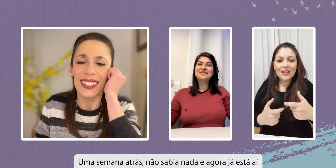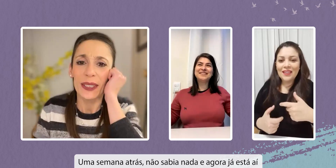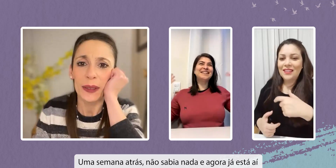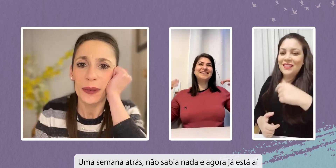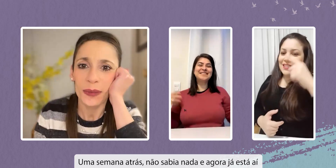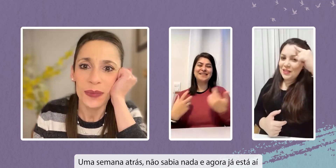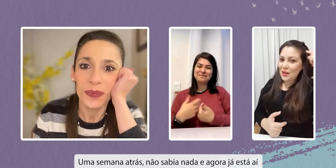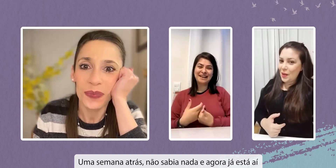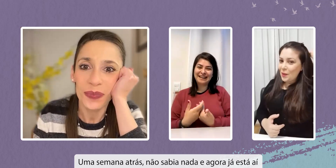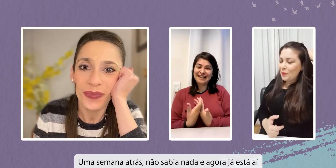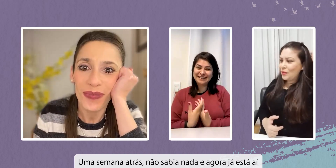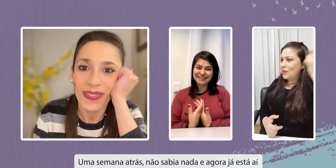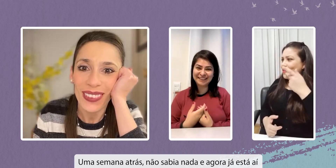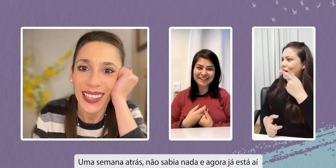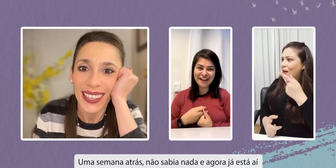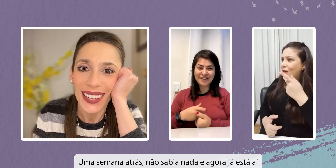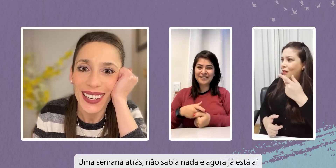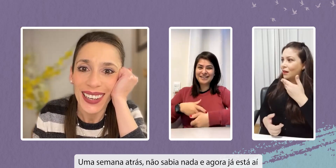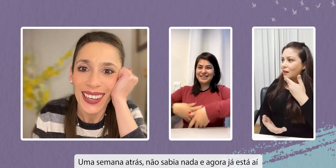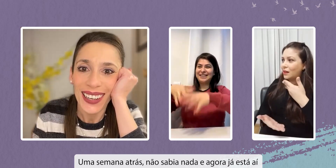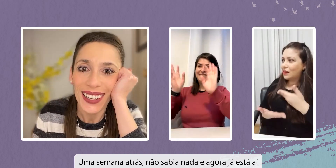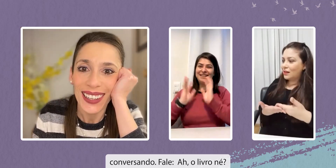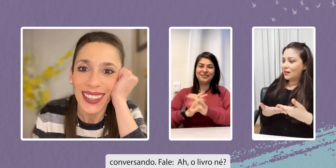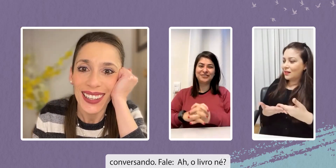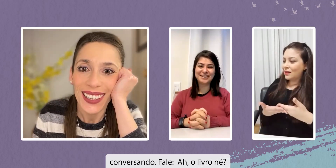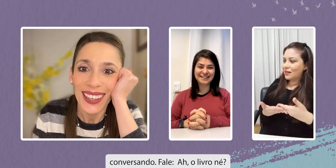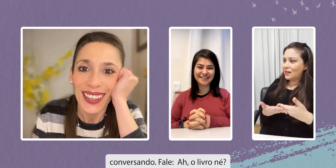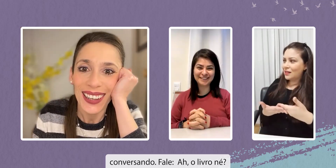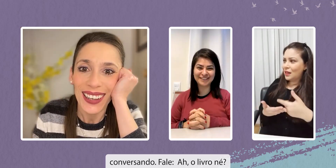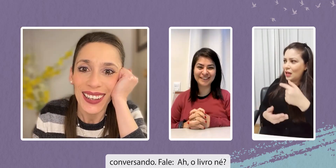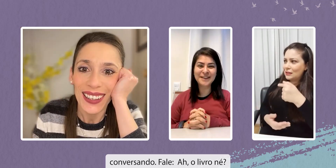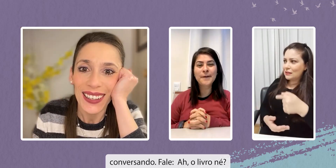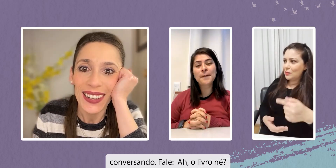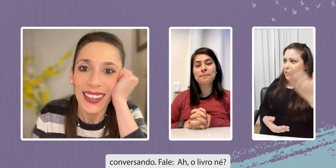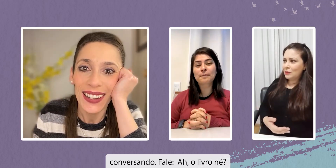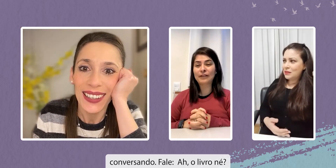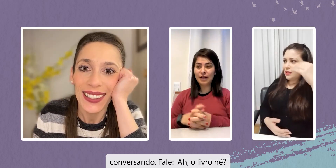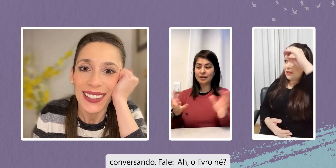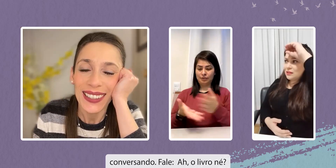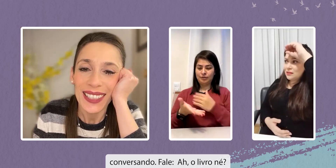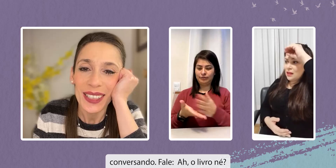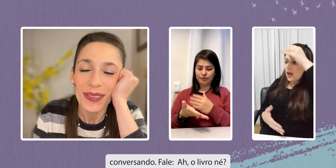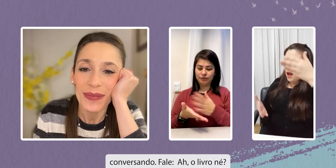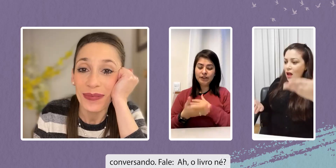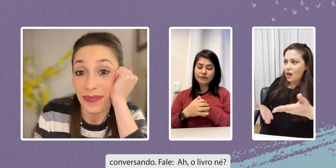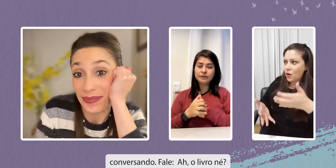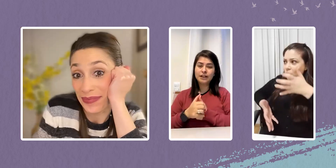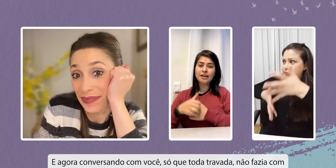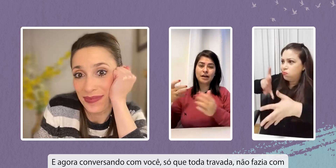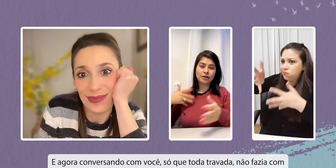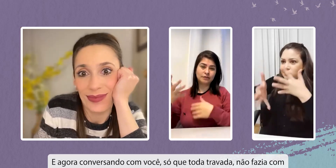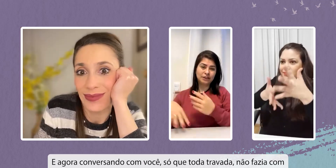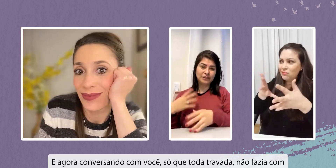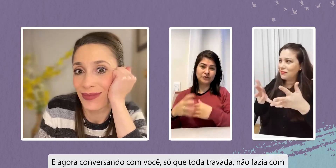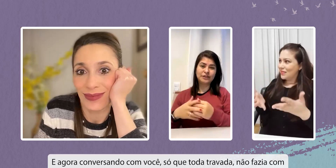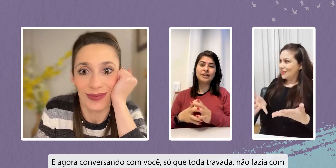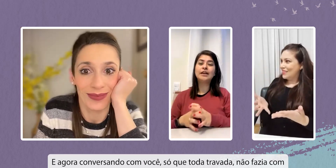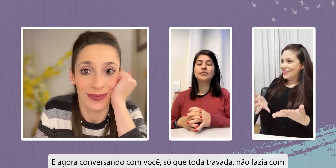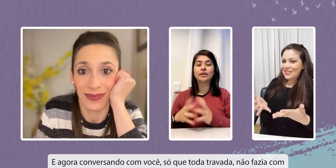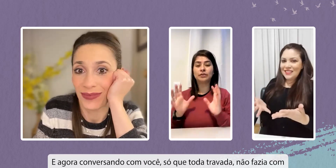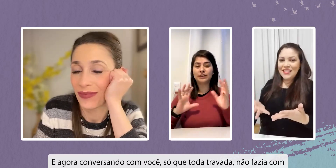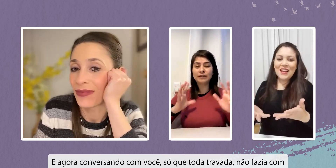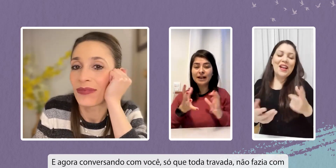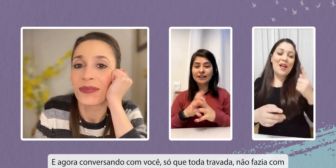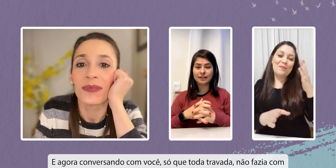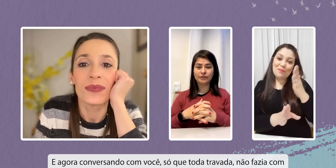Uma semana atrás não sabia nada, agora já tá aí conversando. Eu falei, não, eu vi o livro, né? E agora conversando com você,